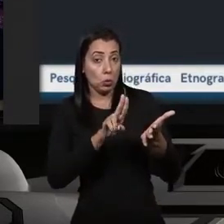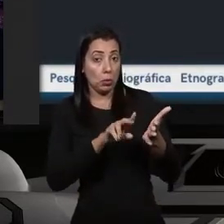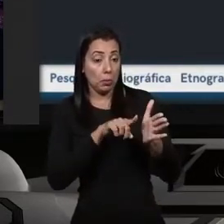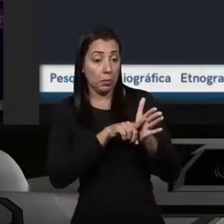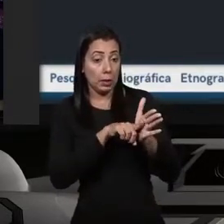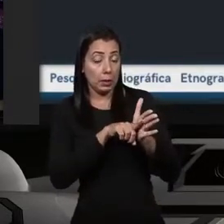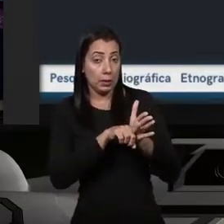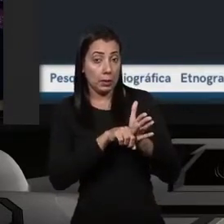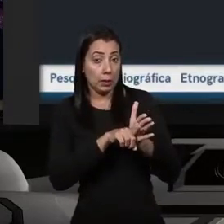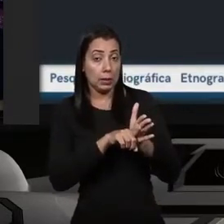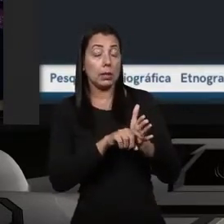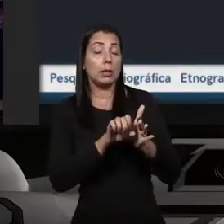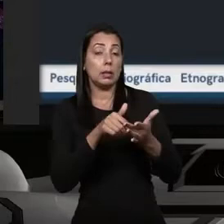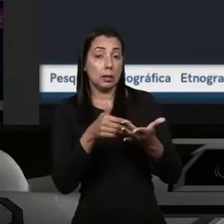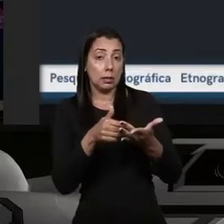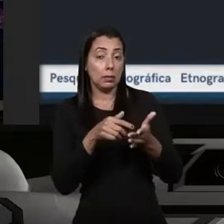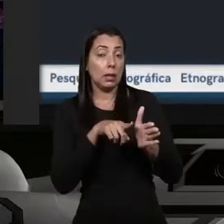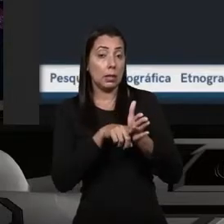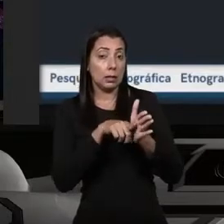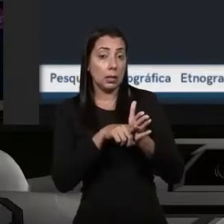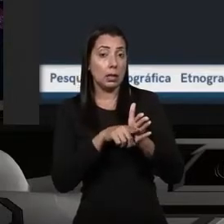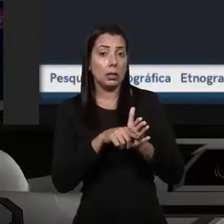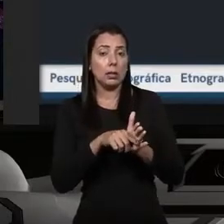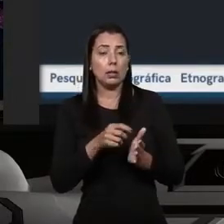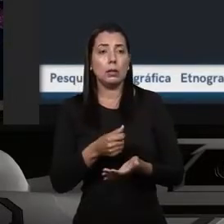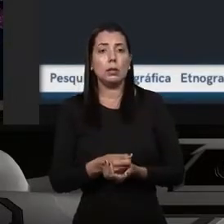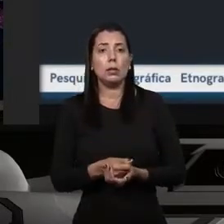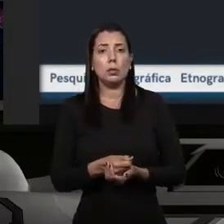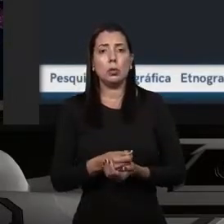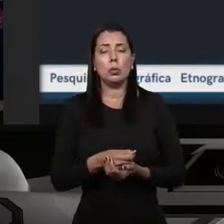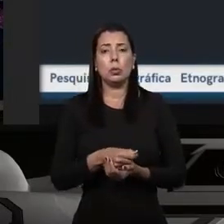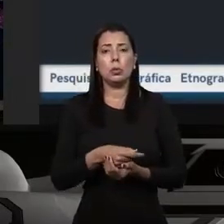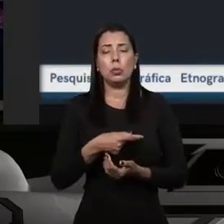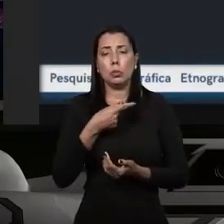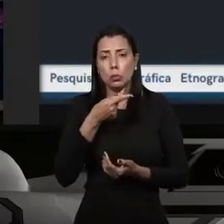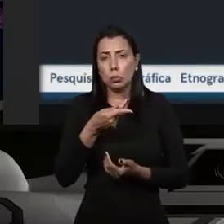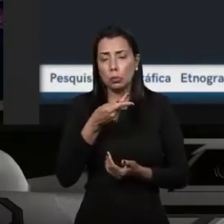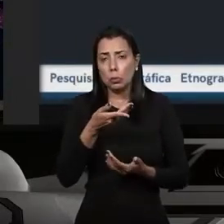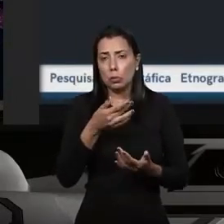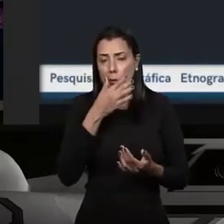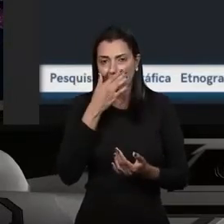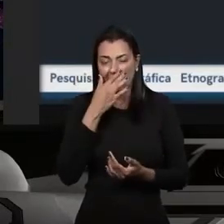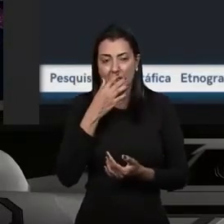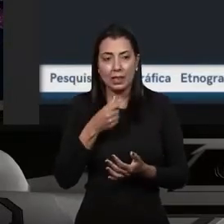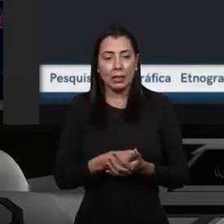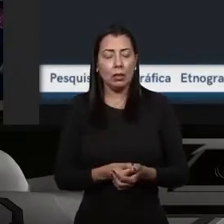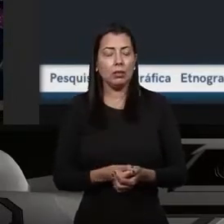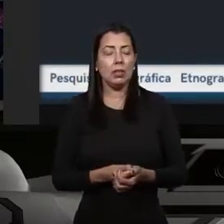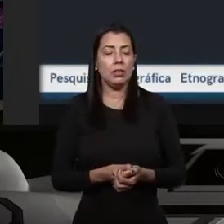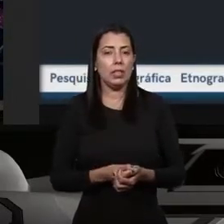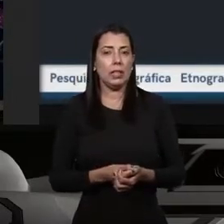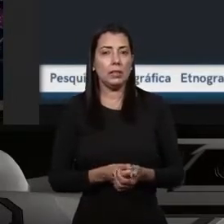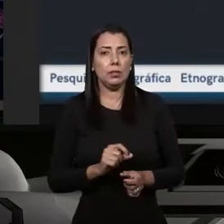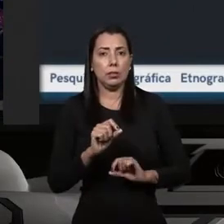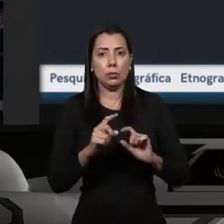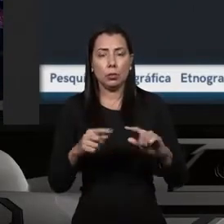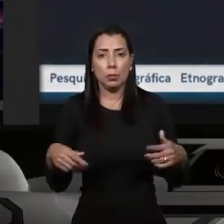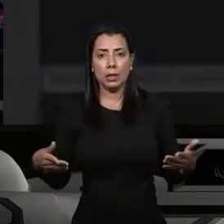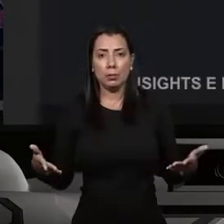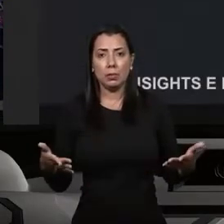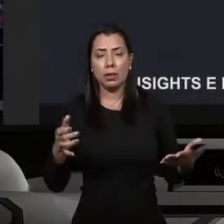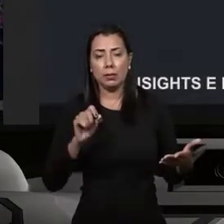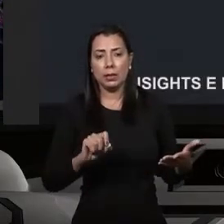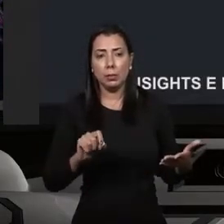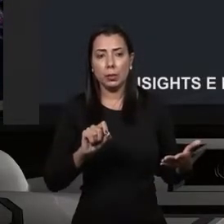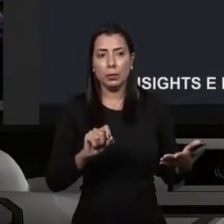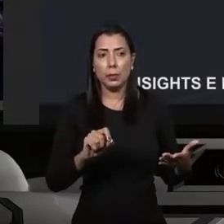biográfica, etnografia, análise de discurso, moderação, mediação e negociação. Então, a gente dá um passo à facilitação e à facilitação